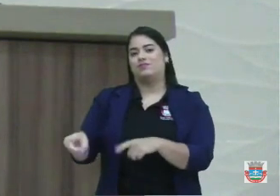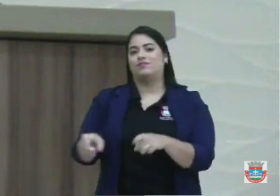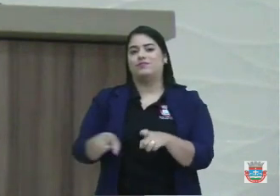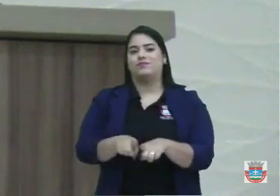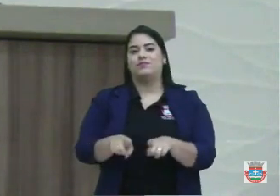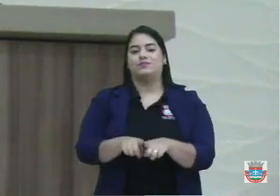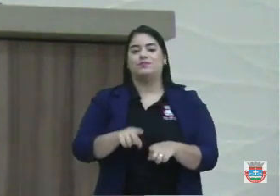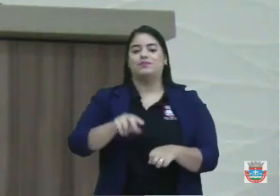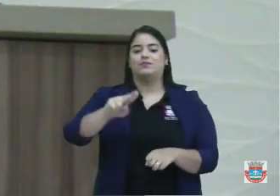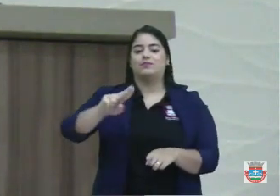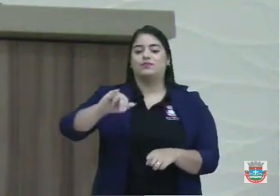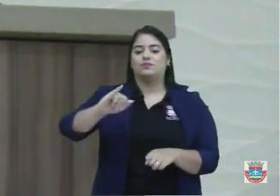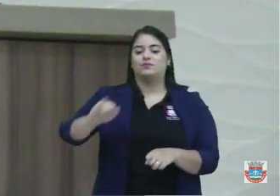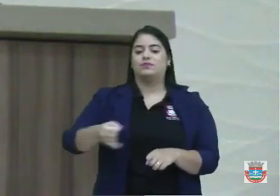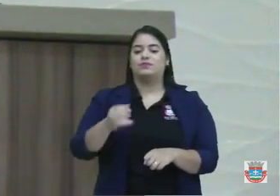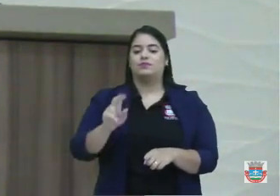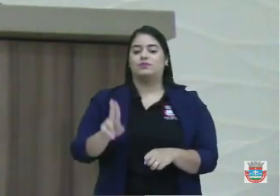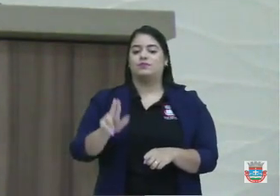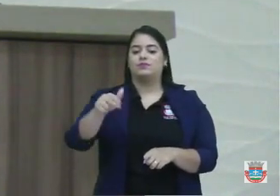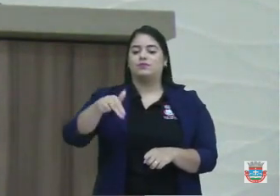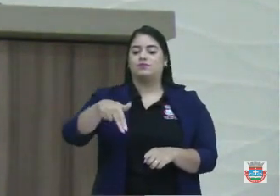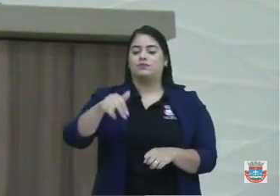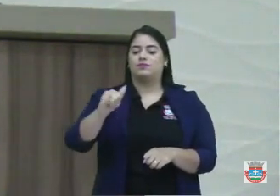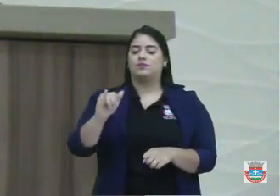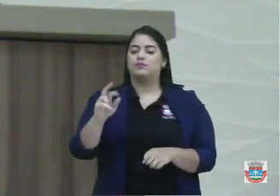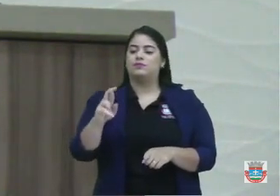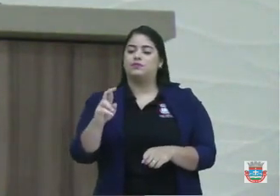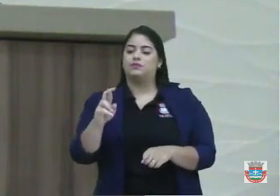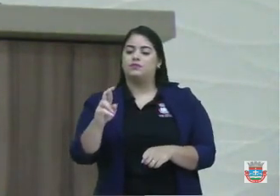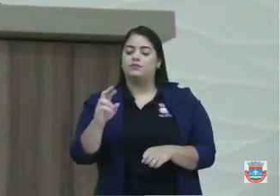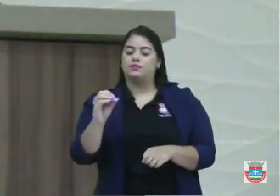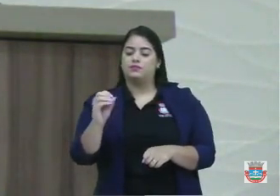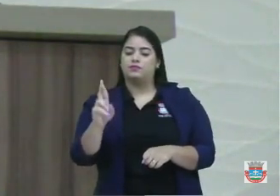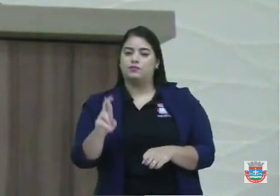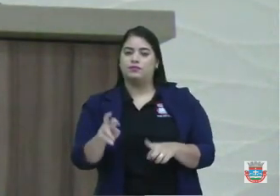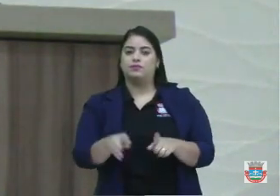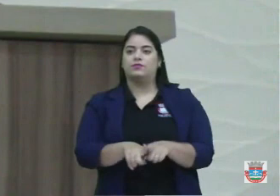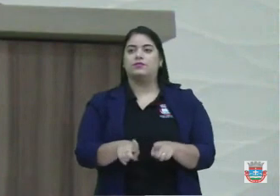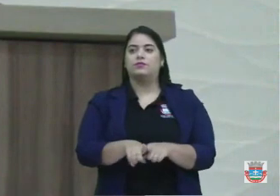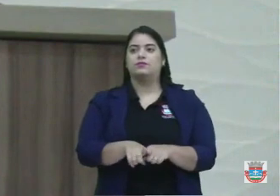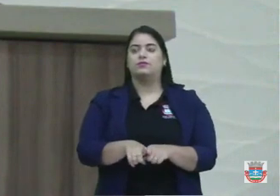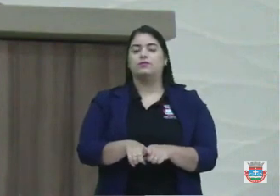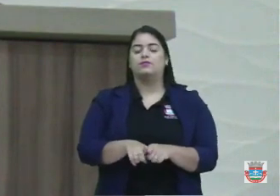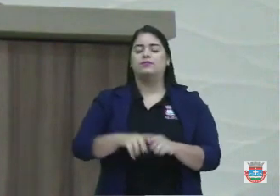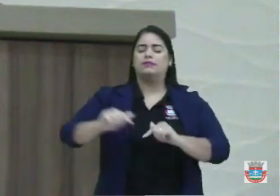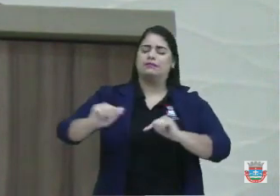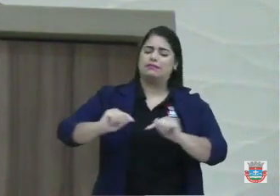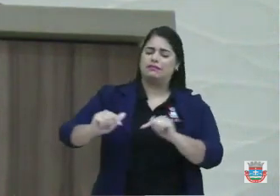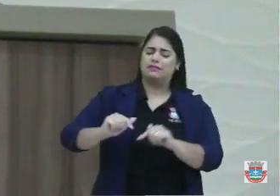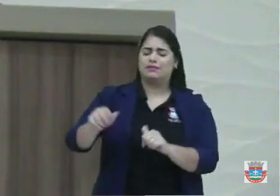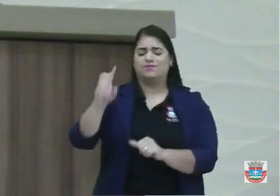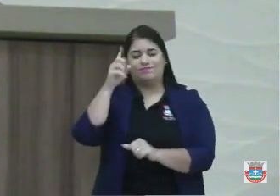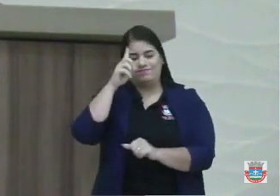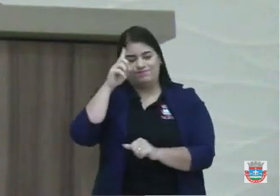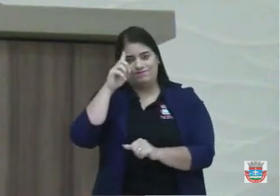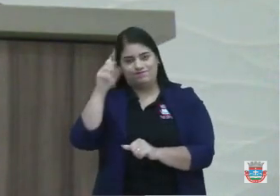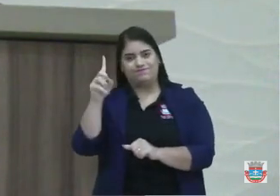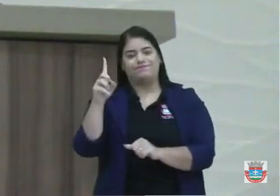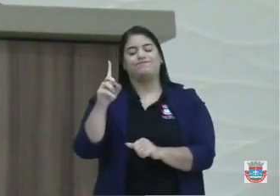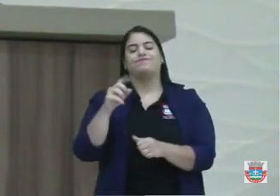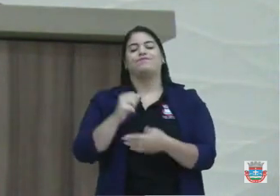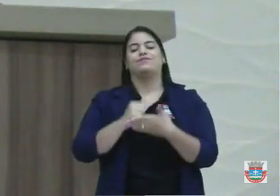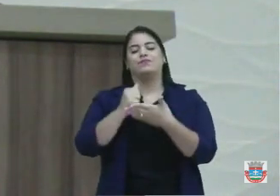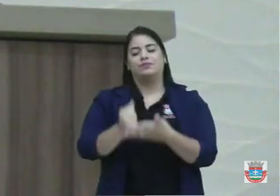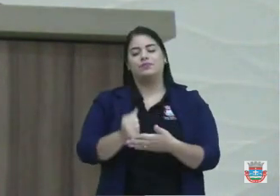Júnior, a todos os tratoristas, os caçambeiros, os operadores, que estão ali no serviço todos os dias, trabalhando em prol